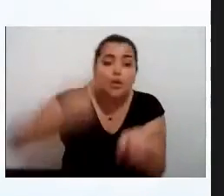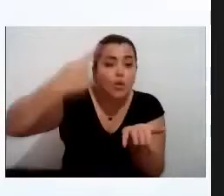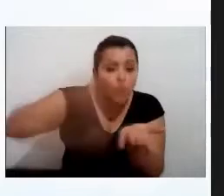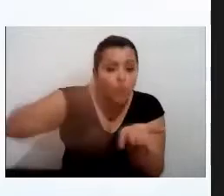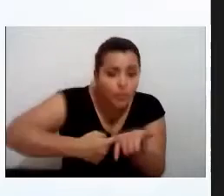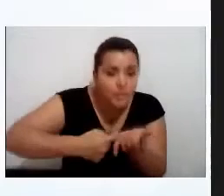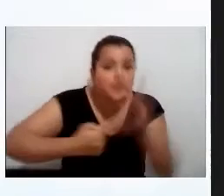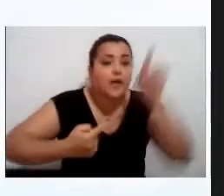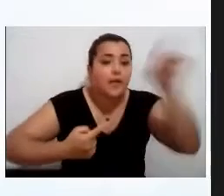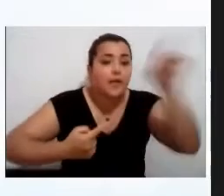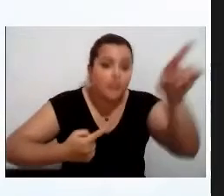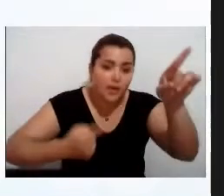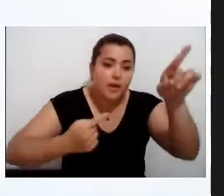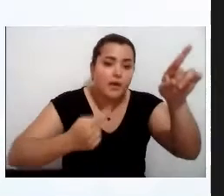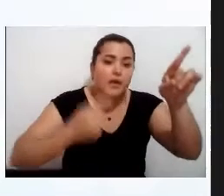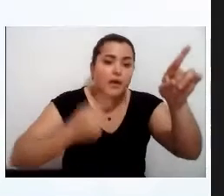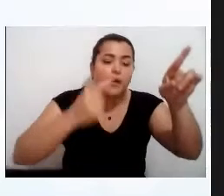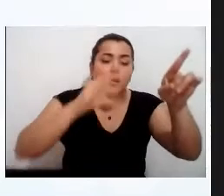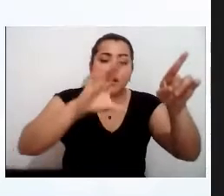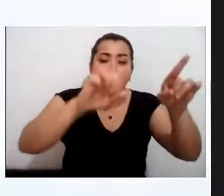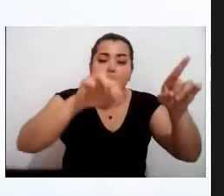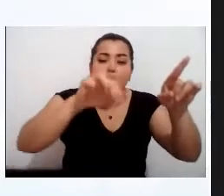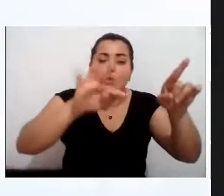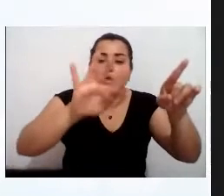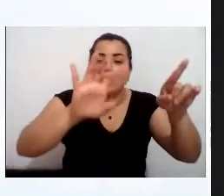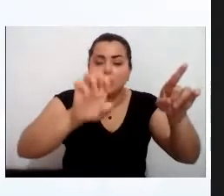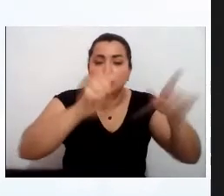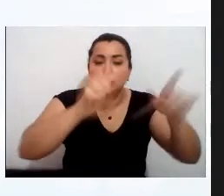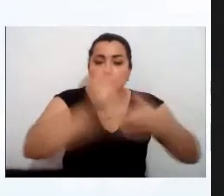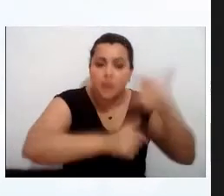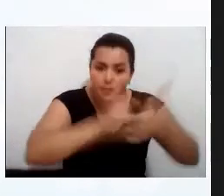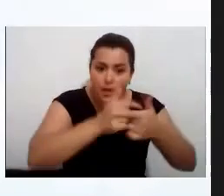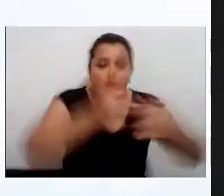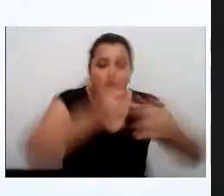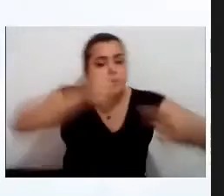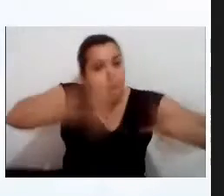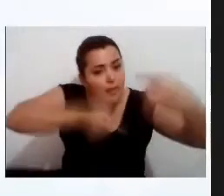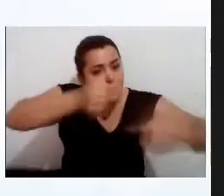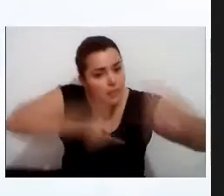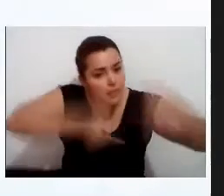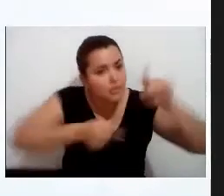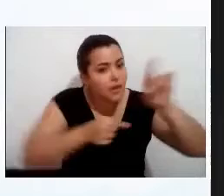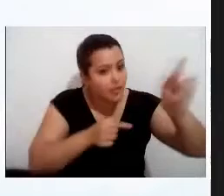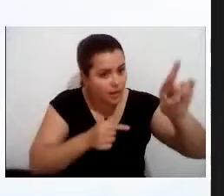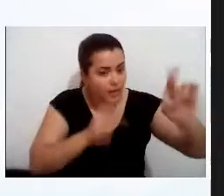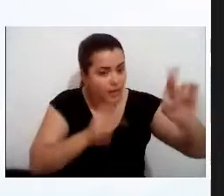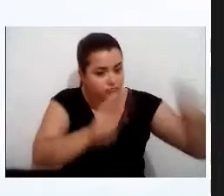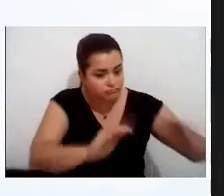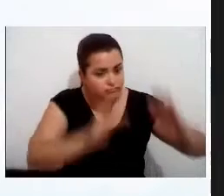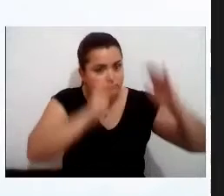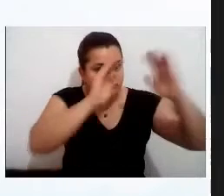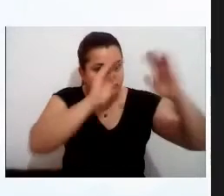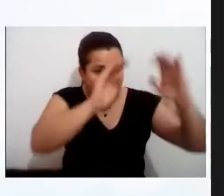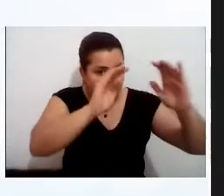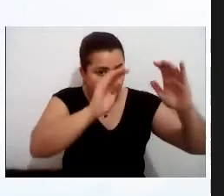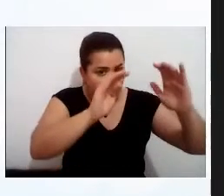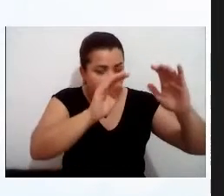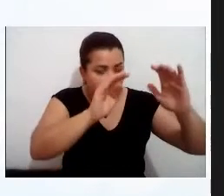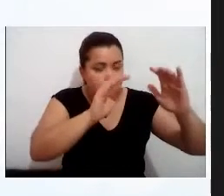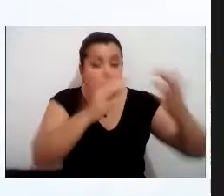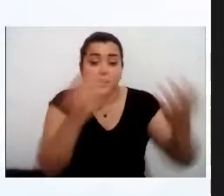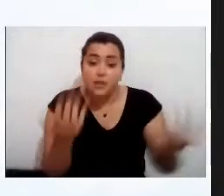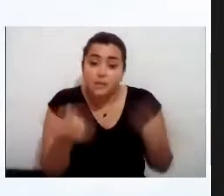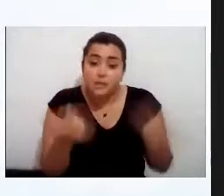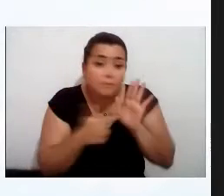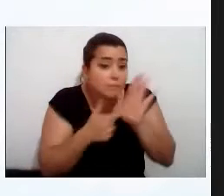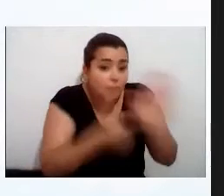Corte Trabalhista, fazer debate com o presidente do Tribunal Superior do Trabalho e mostrar isso. Quer dizer, aí tem que ser